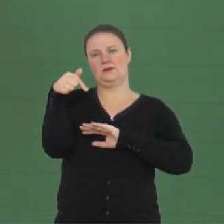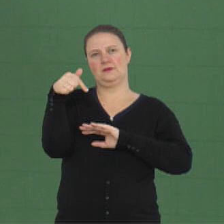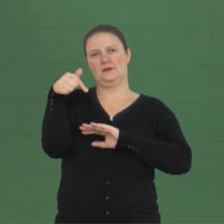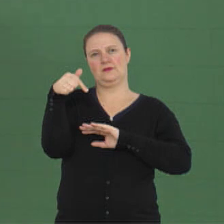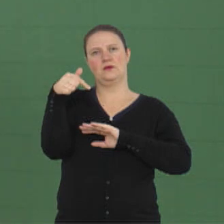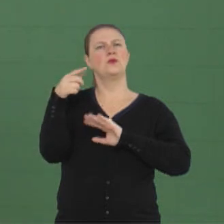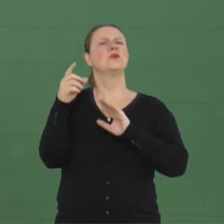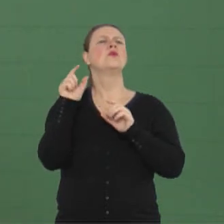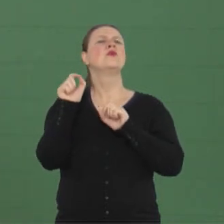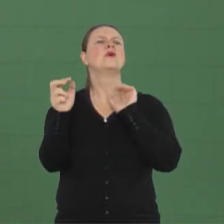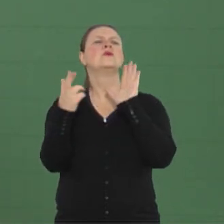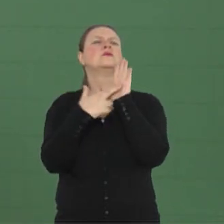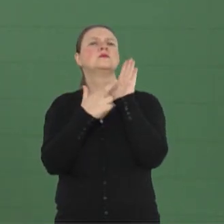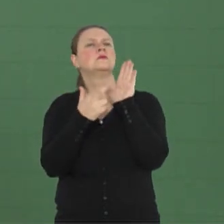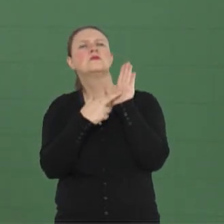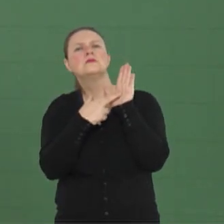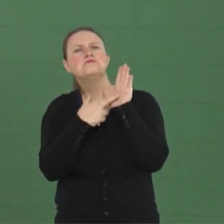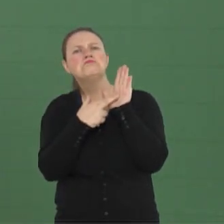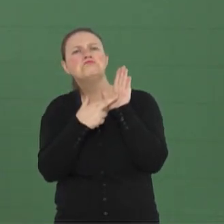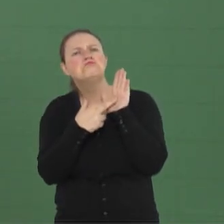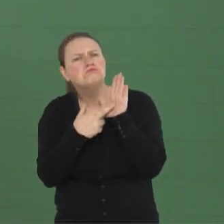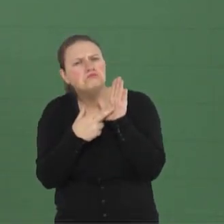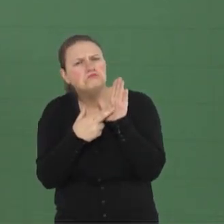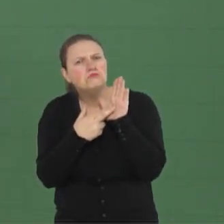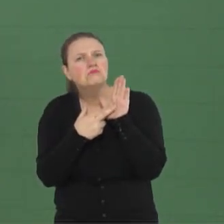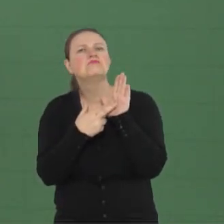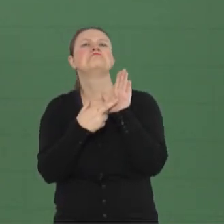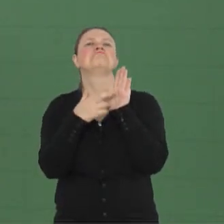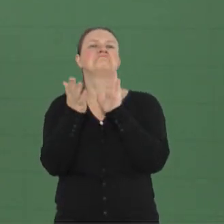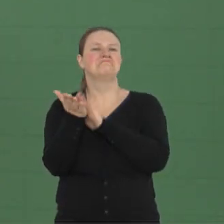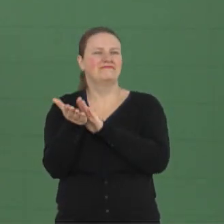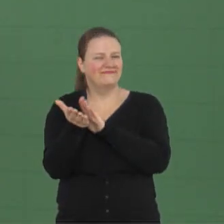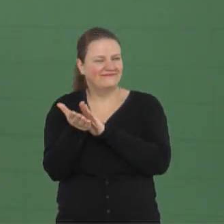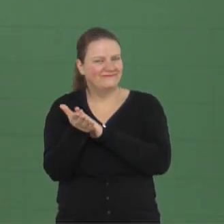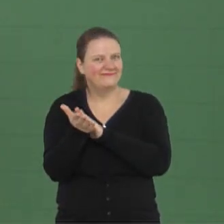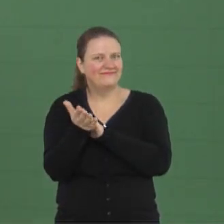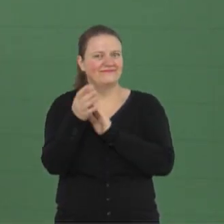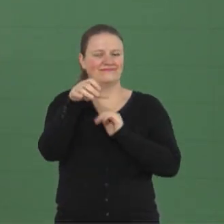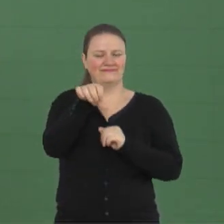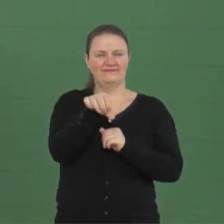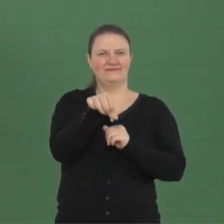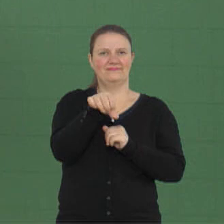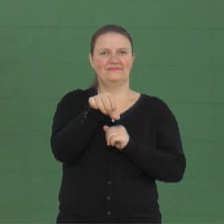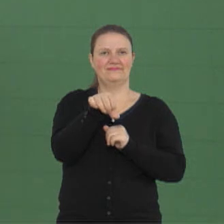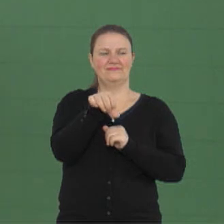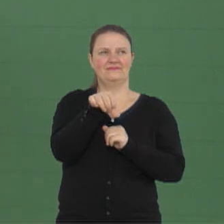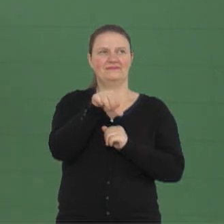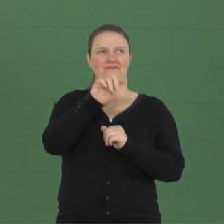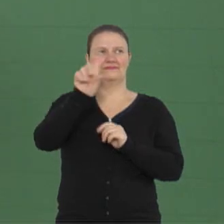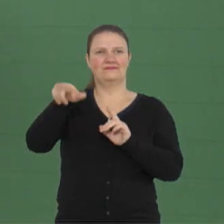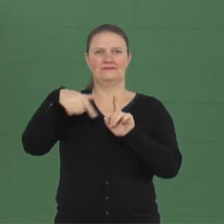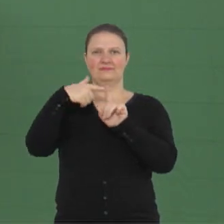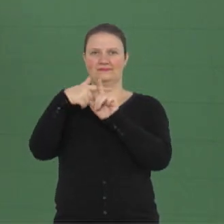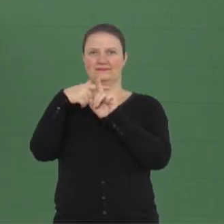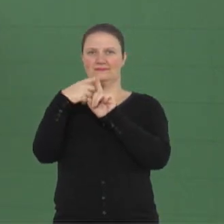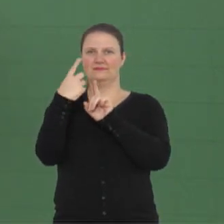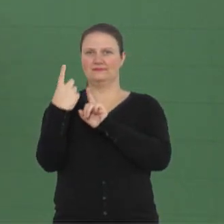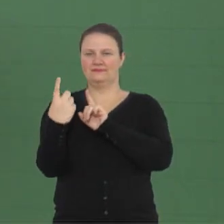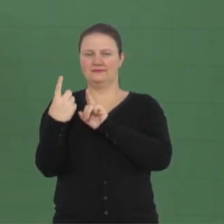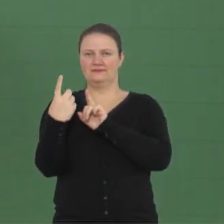é 16 menos 7? Quanto? Muito bem, 9. 9